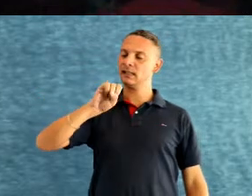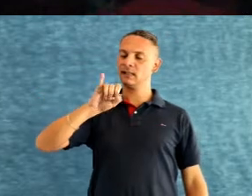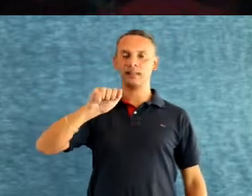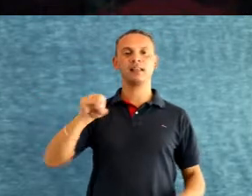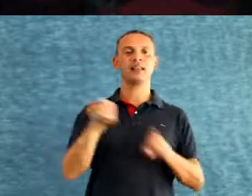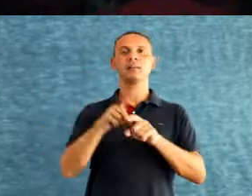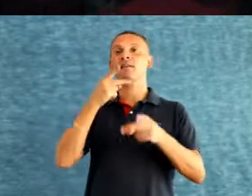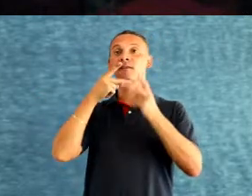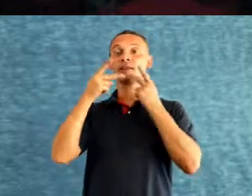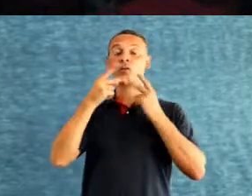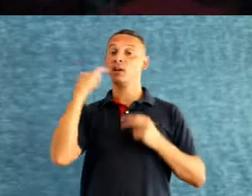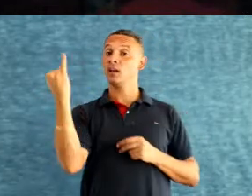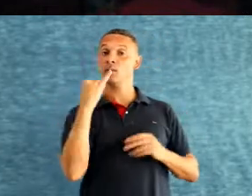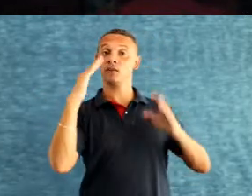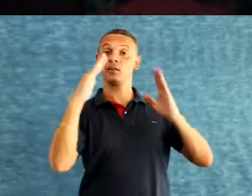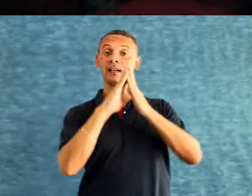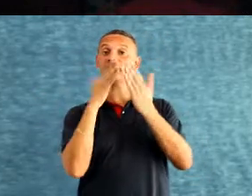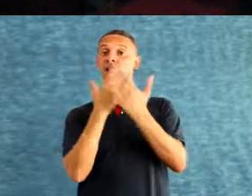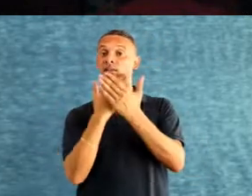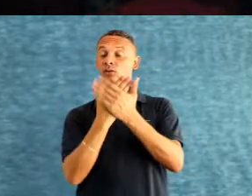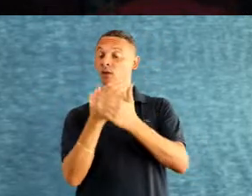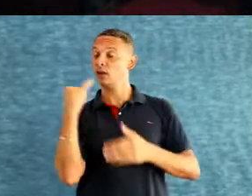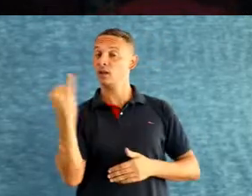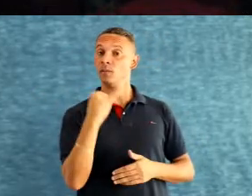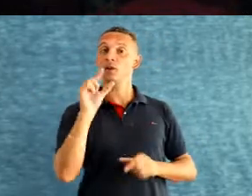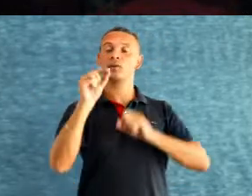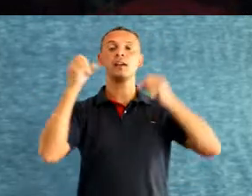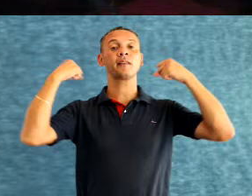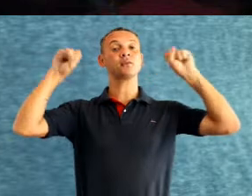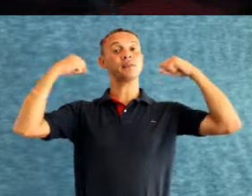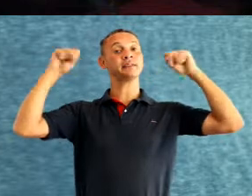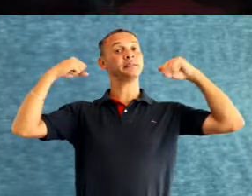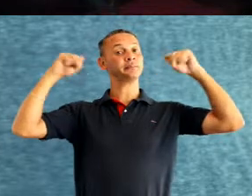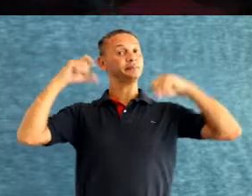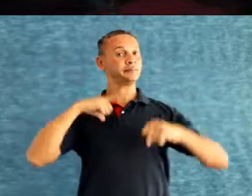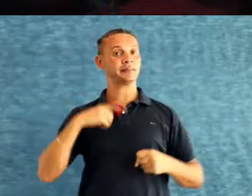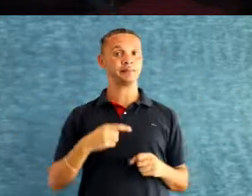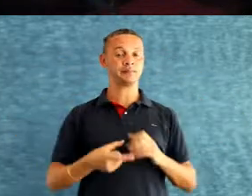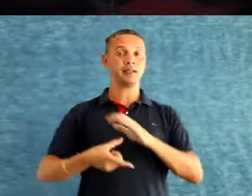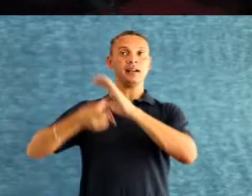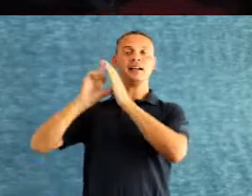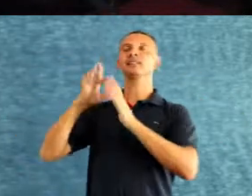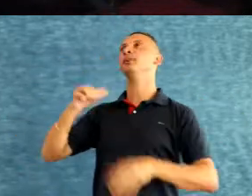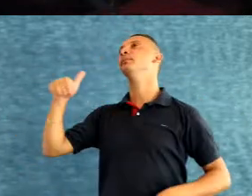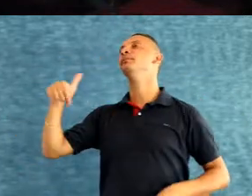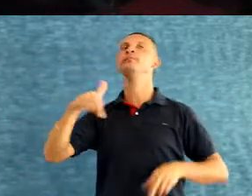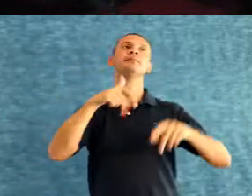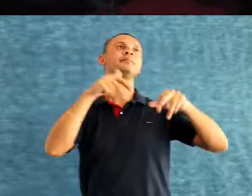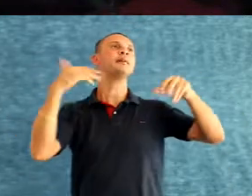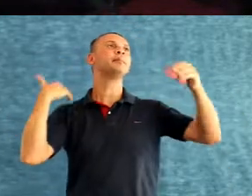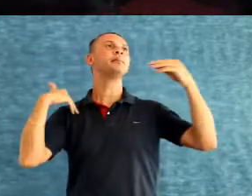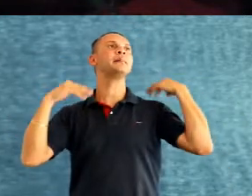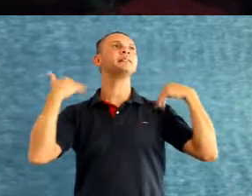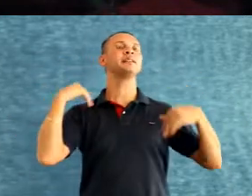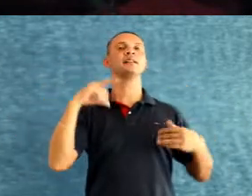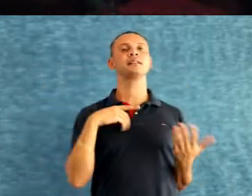na época, eram passeios ao ar livre, né? E era contrária, ela se posicionou a favor da